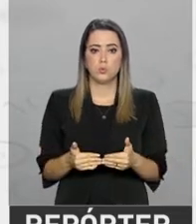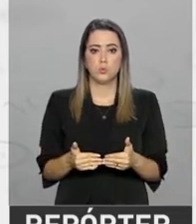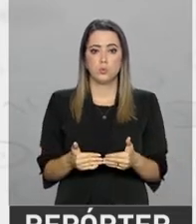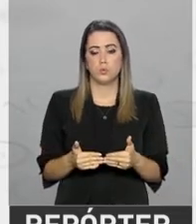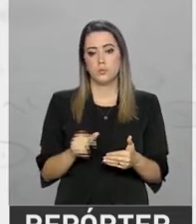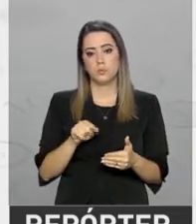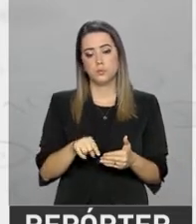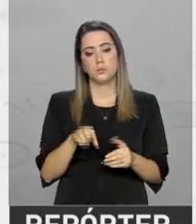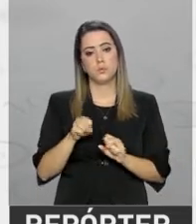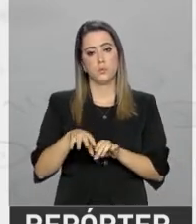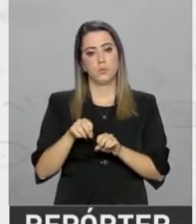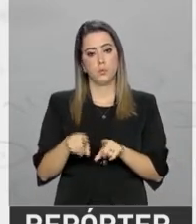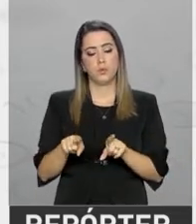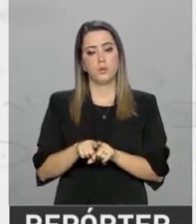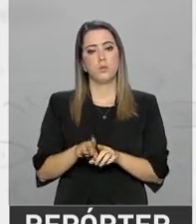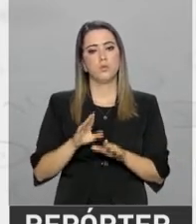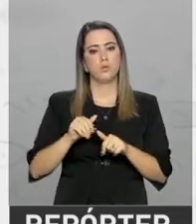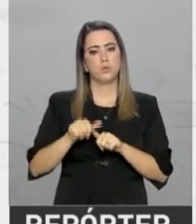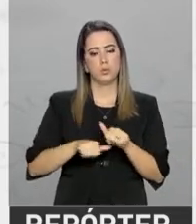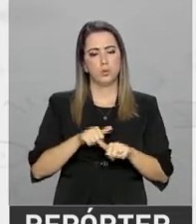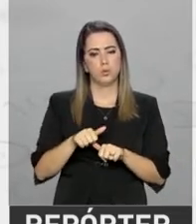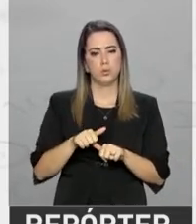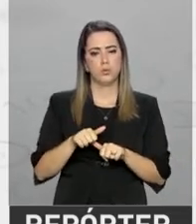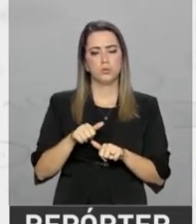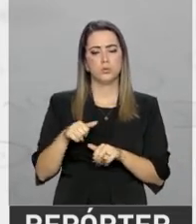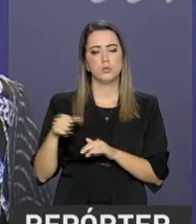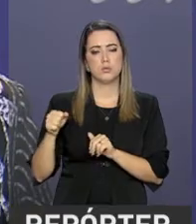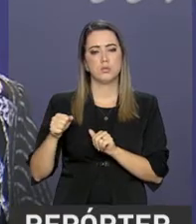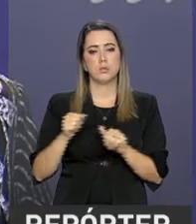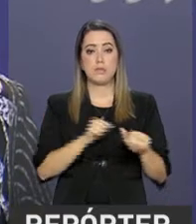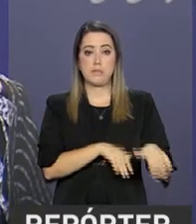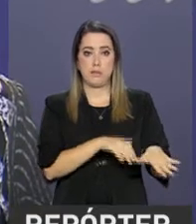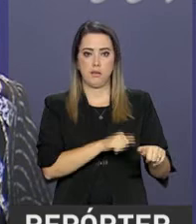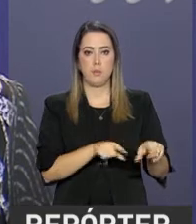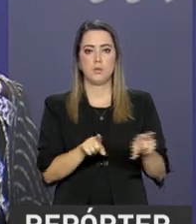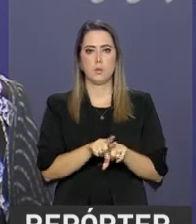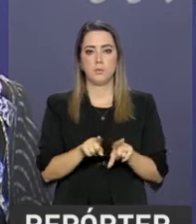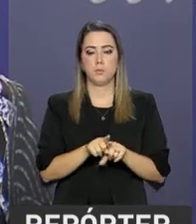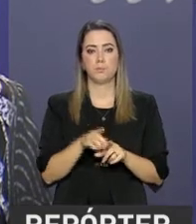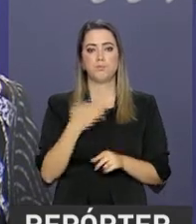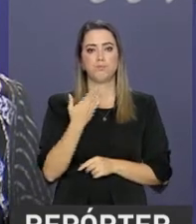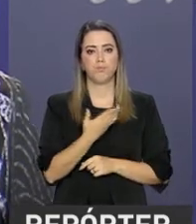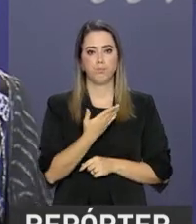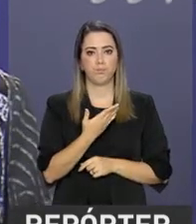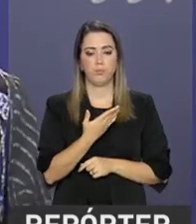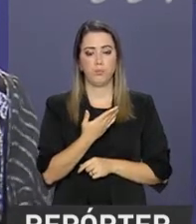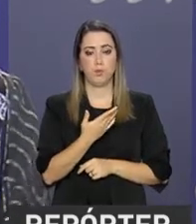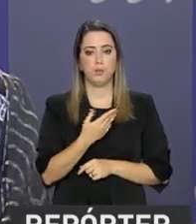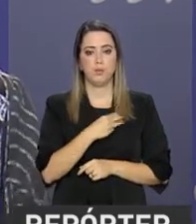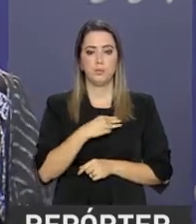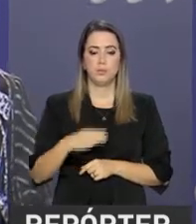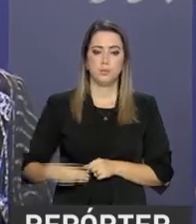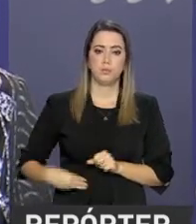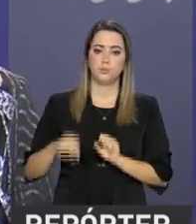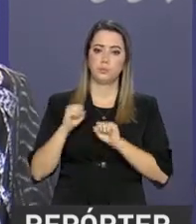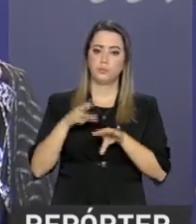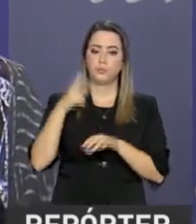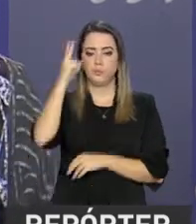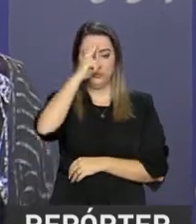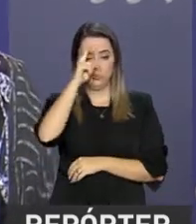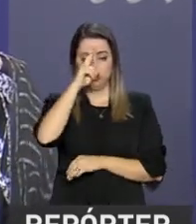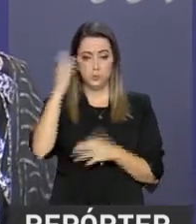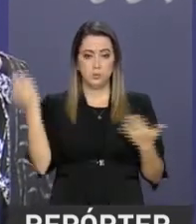sócio educativas serão realizadas em setembro o ministro da educação mendonça filho lembrou que agora